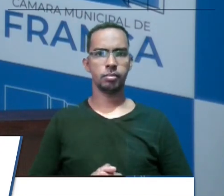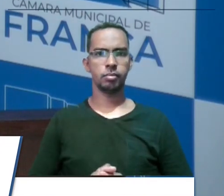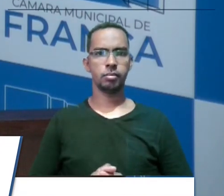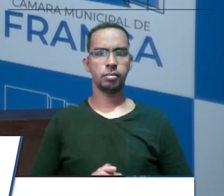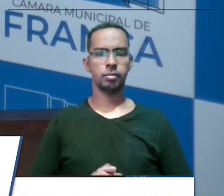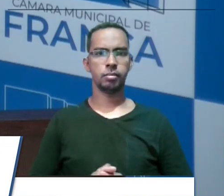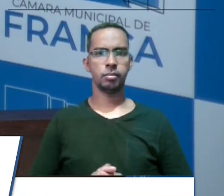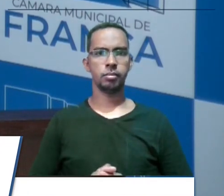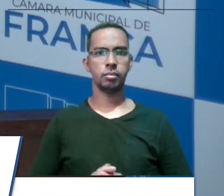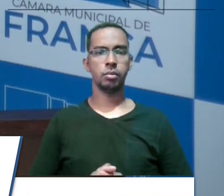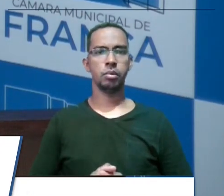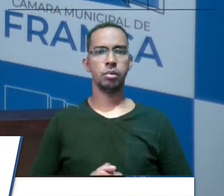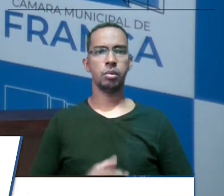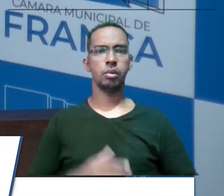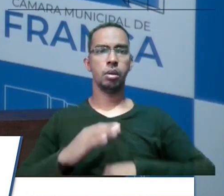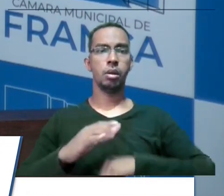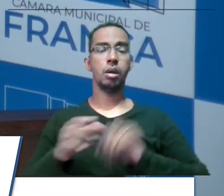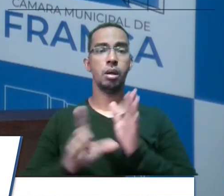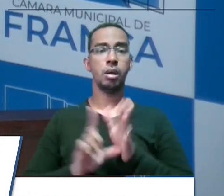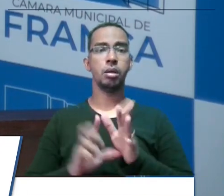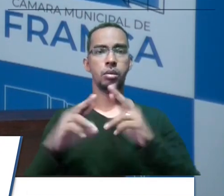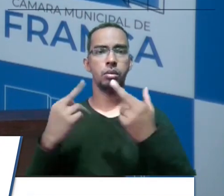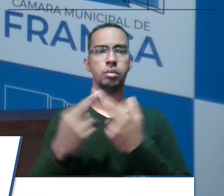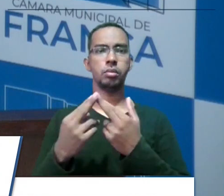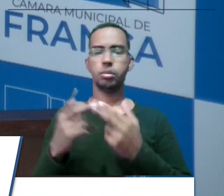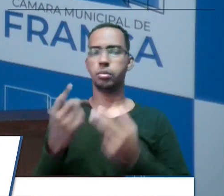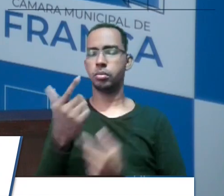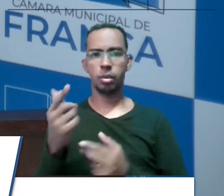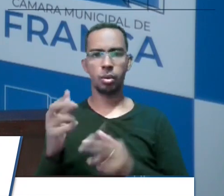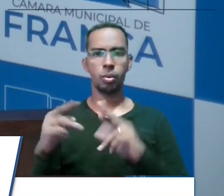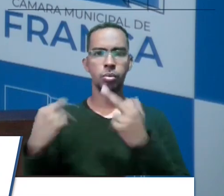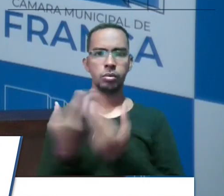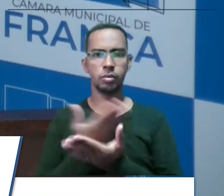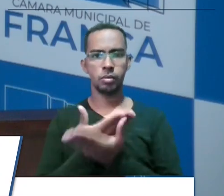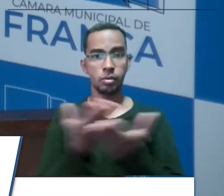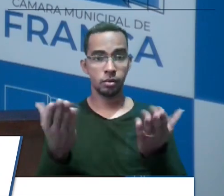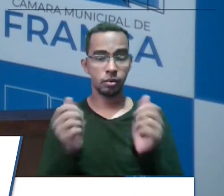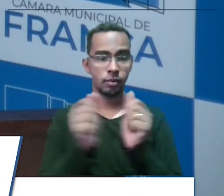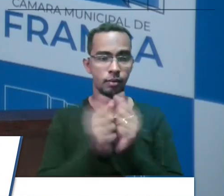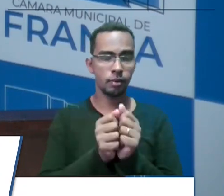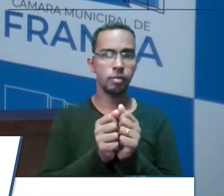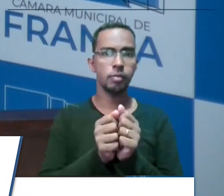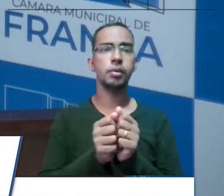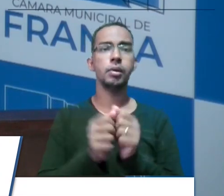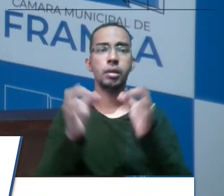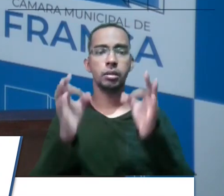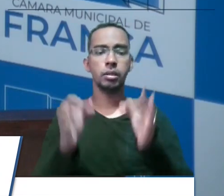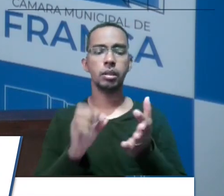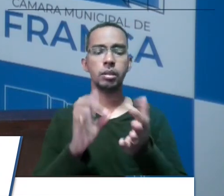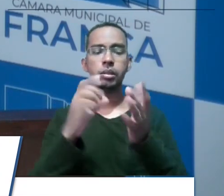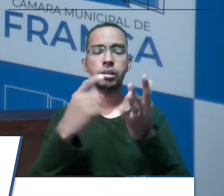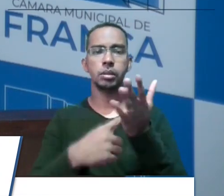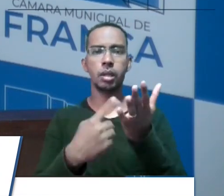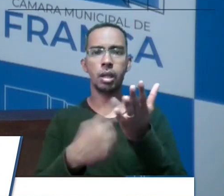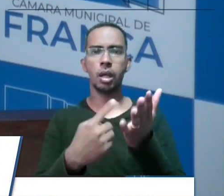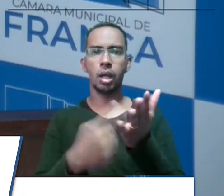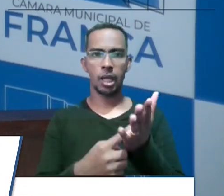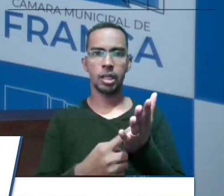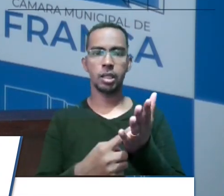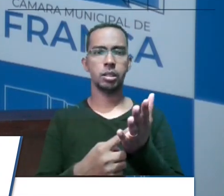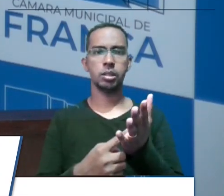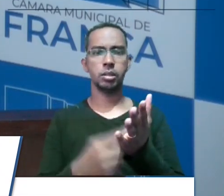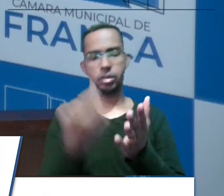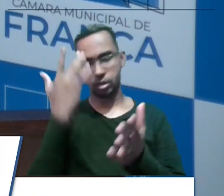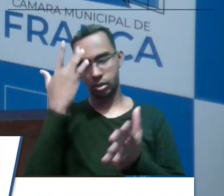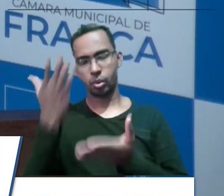Enquanto o prefeito municipal não reunir com todos vocês e acertar tudo que tem que ser acertado, não ser